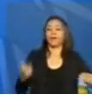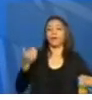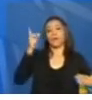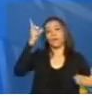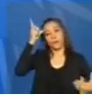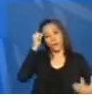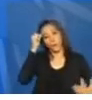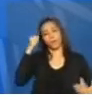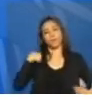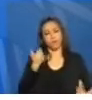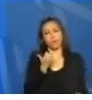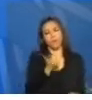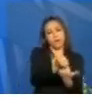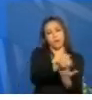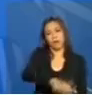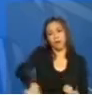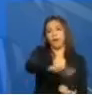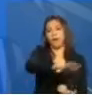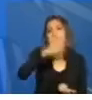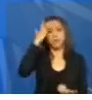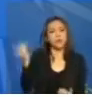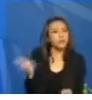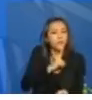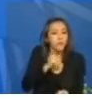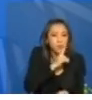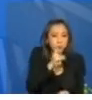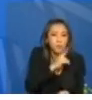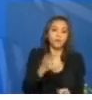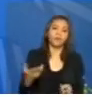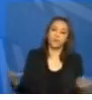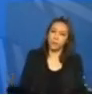pessoas com muita agilidade, com muita